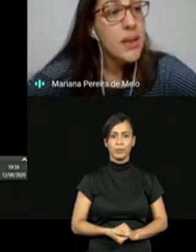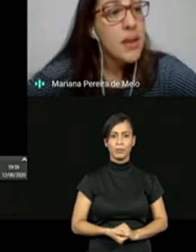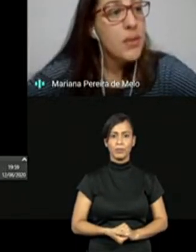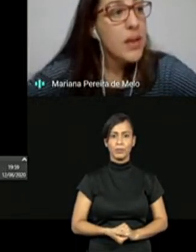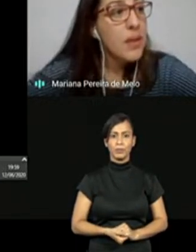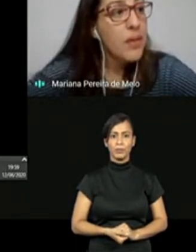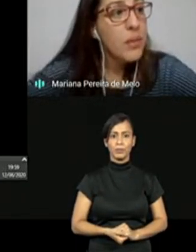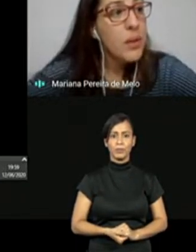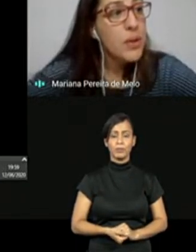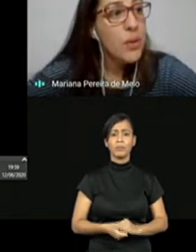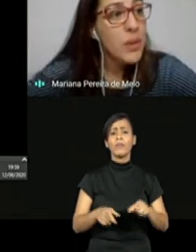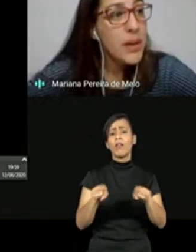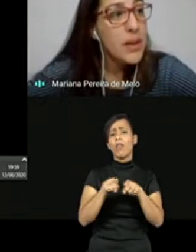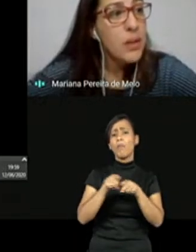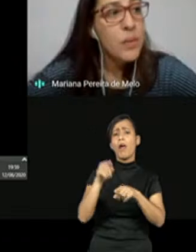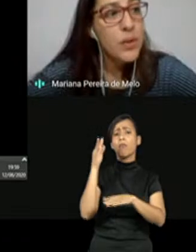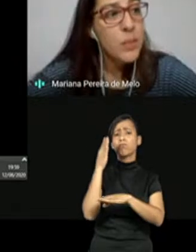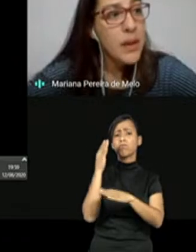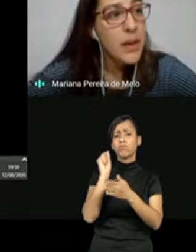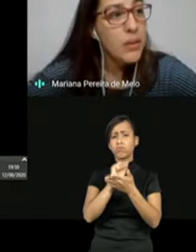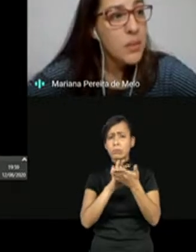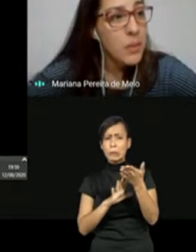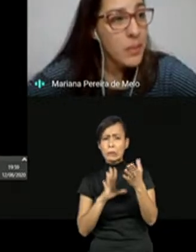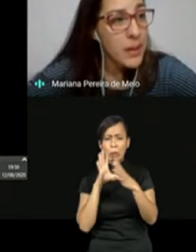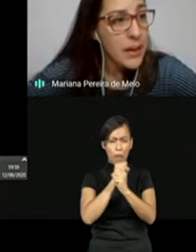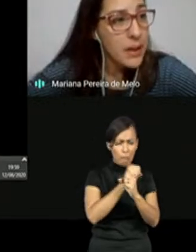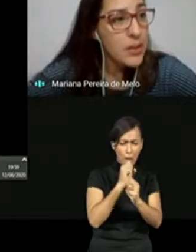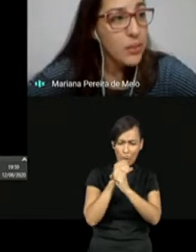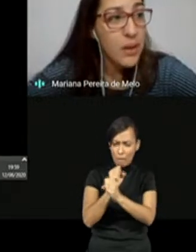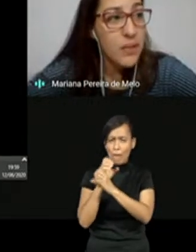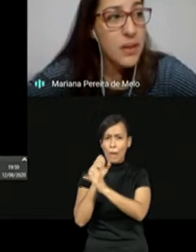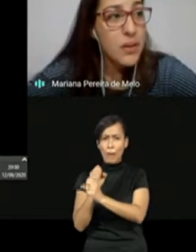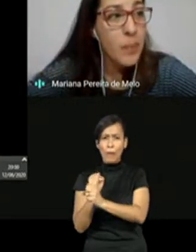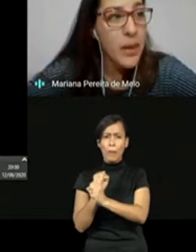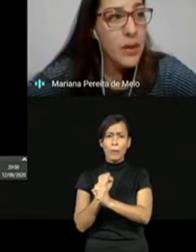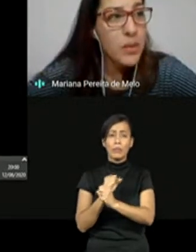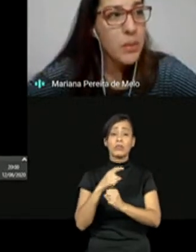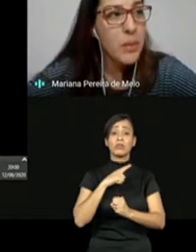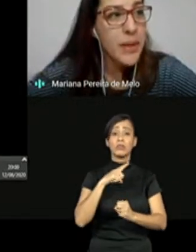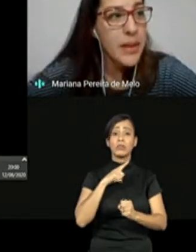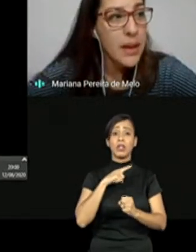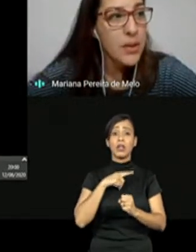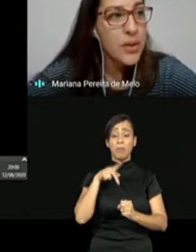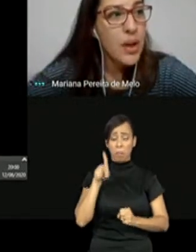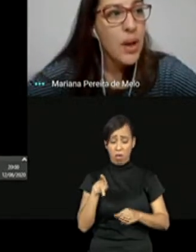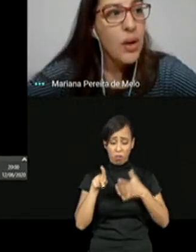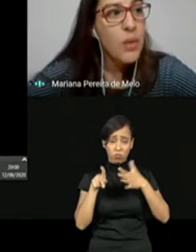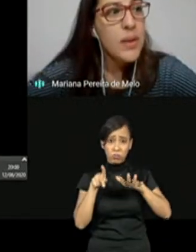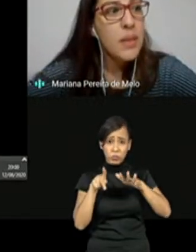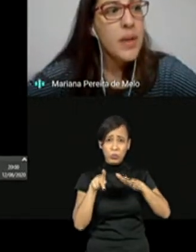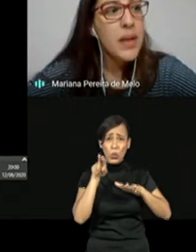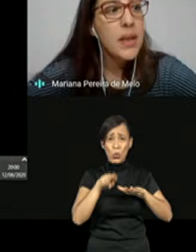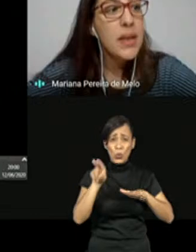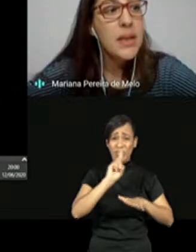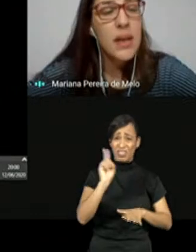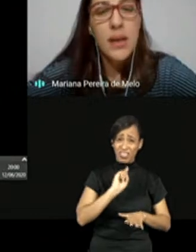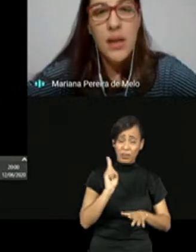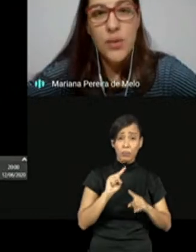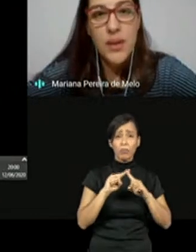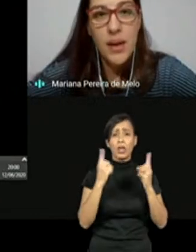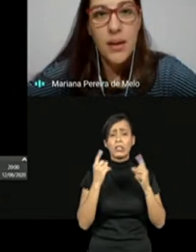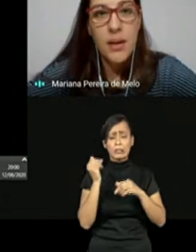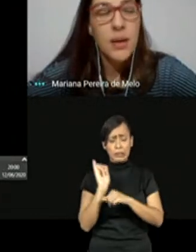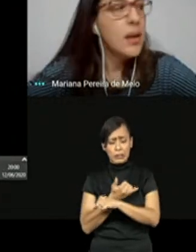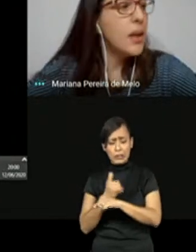é necessário usar a fórmula de combinação multiplicando as probabilidades, outras vezes somente a probabilidade. Como saber que